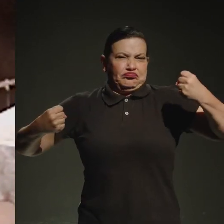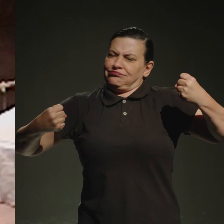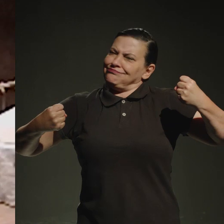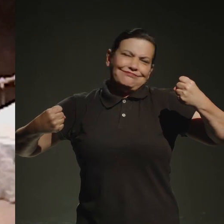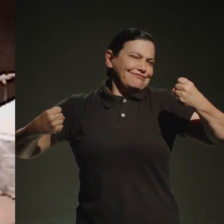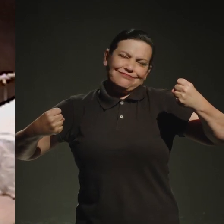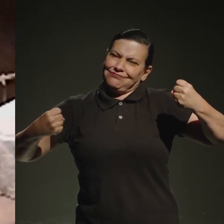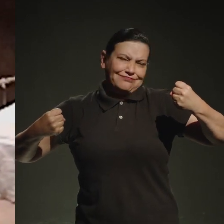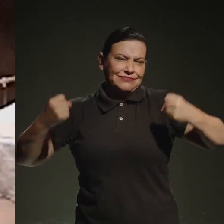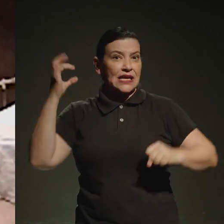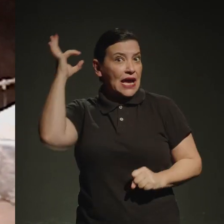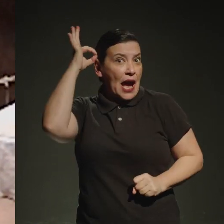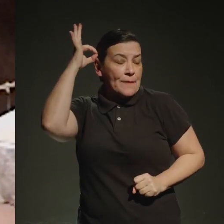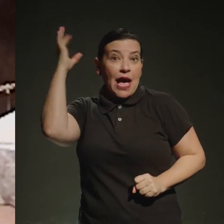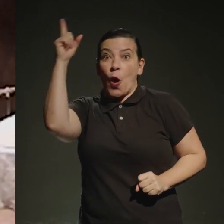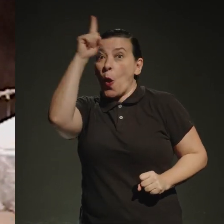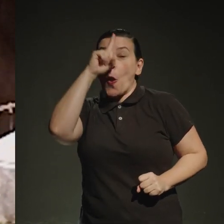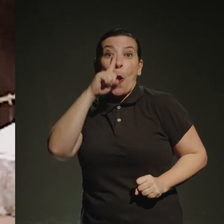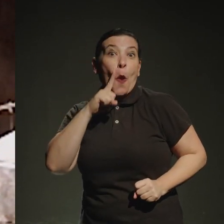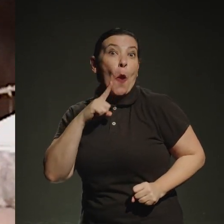azuis. Ai, mas que